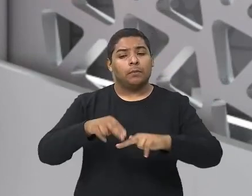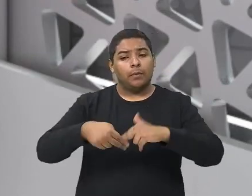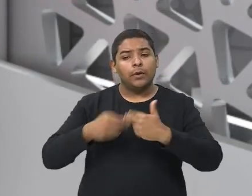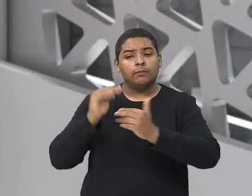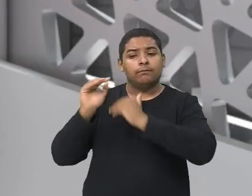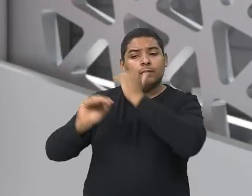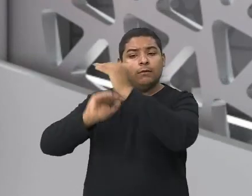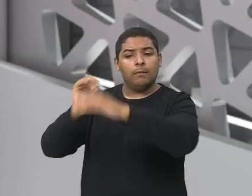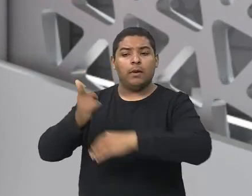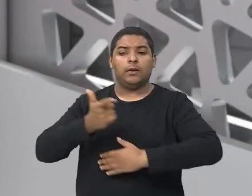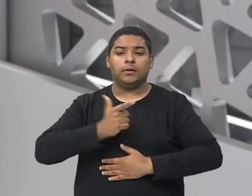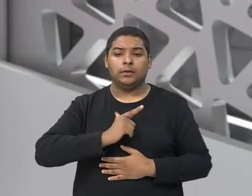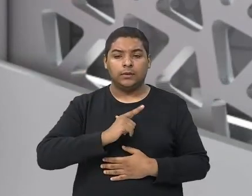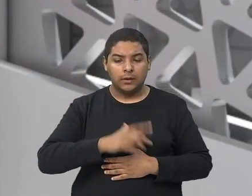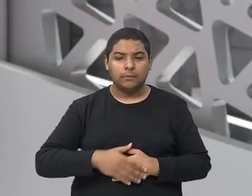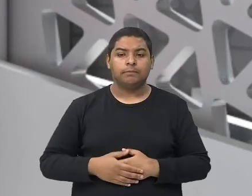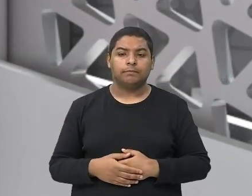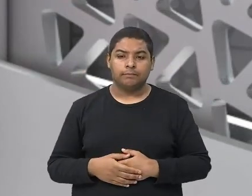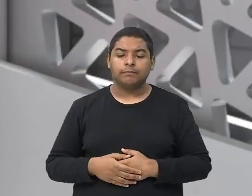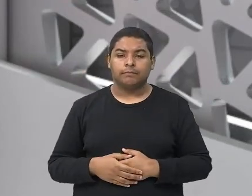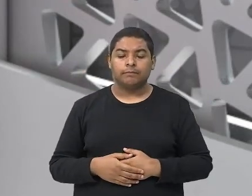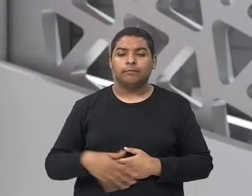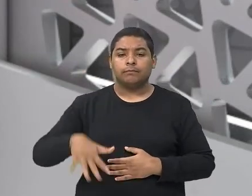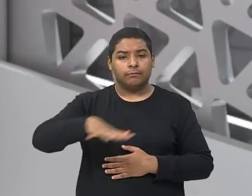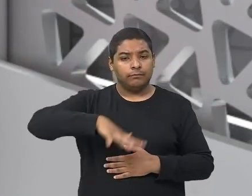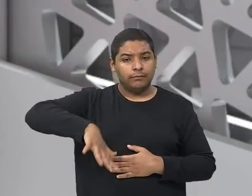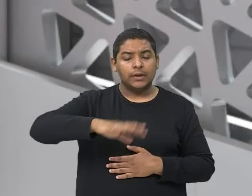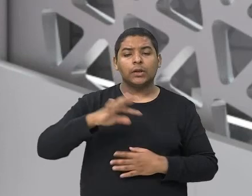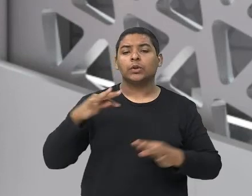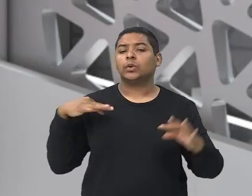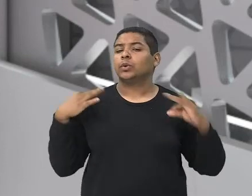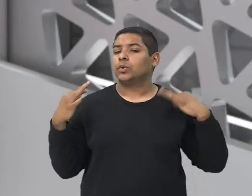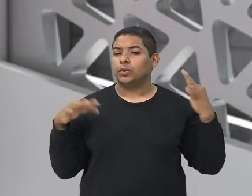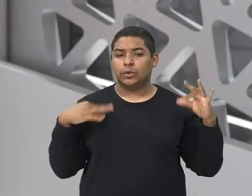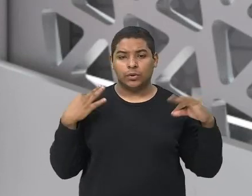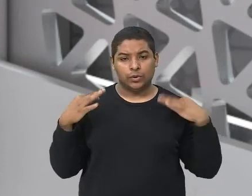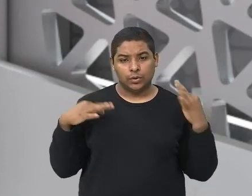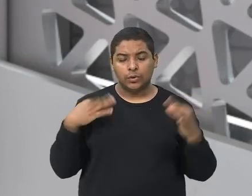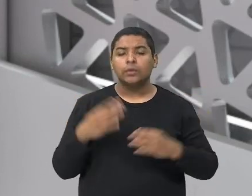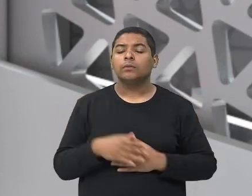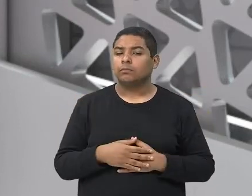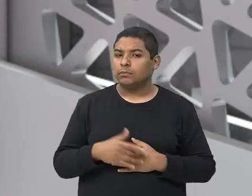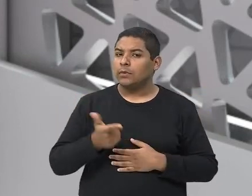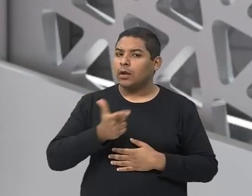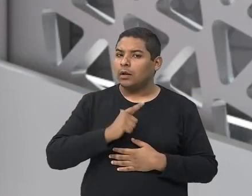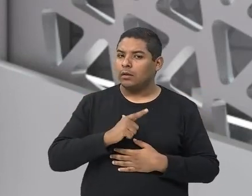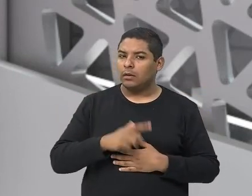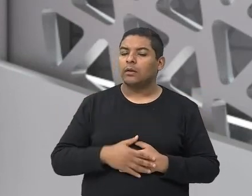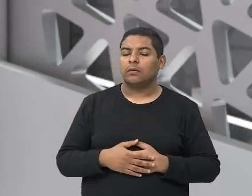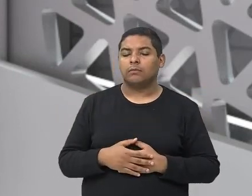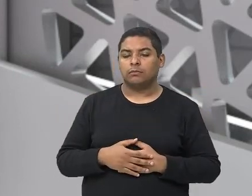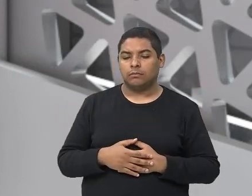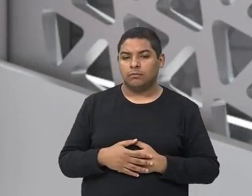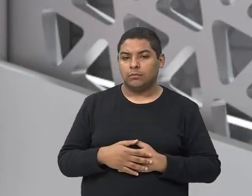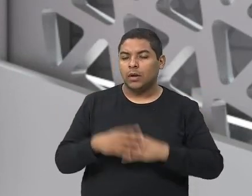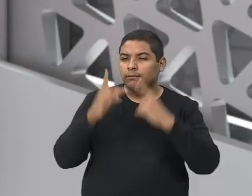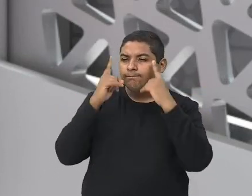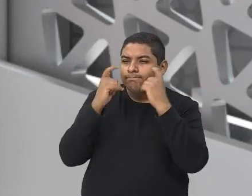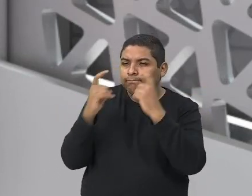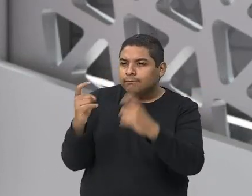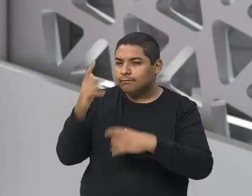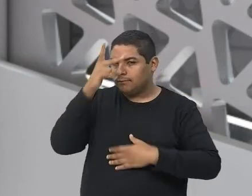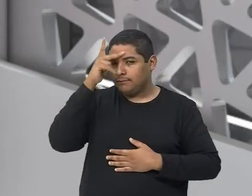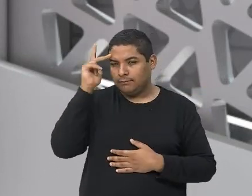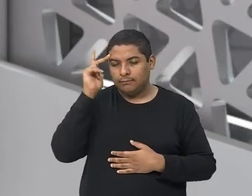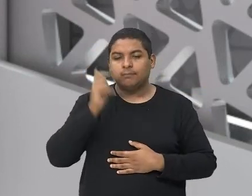desenvolvendo muito essa parte também turística, que acaba chamando a atenção muito aí das pessoas, tá certo,